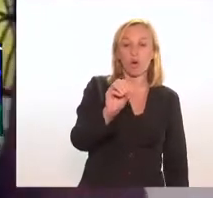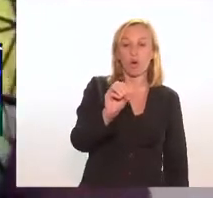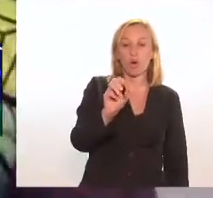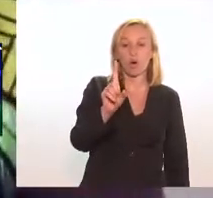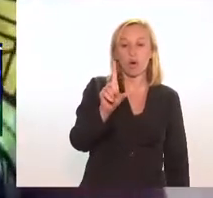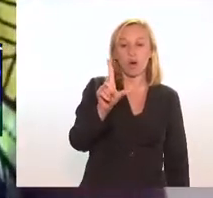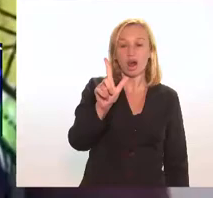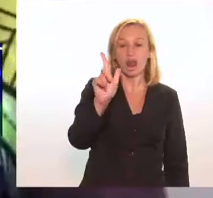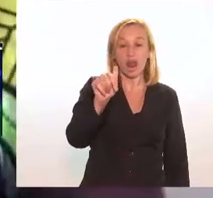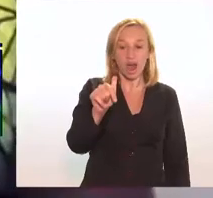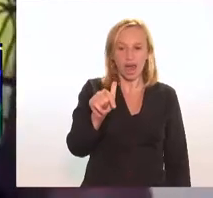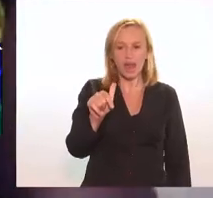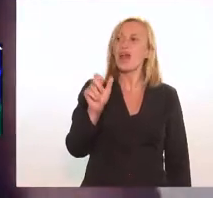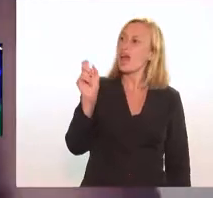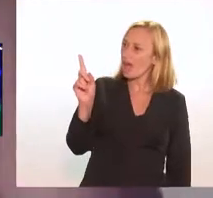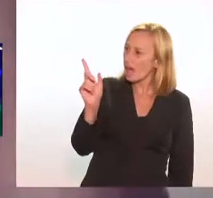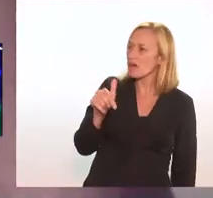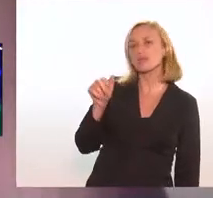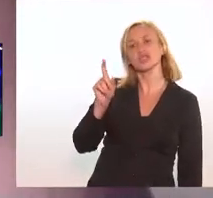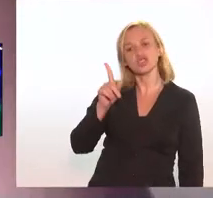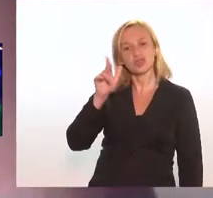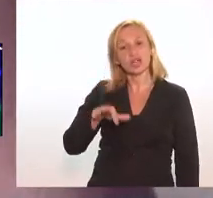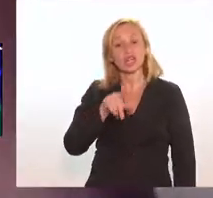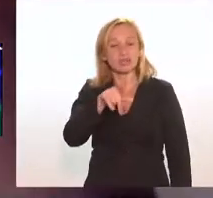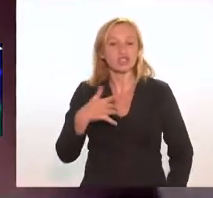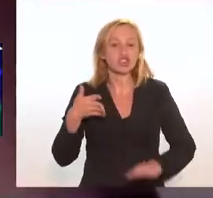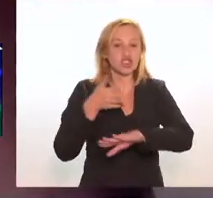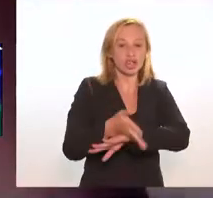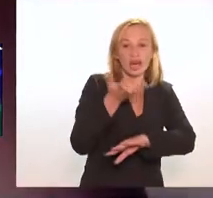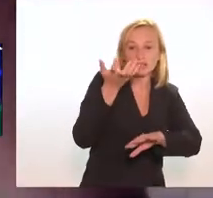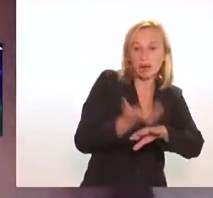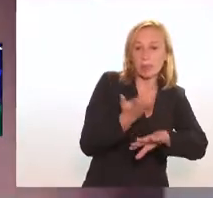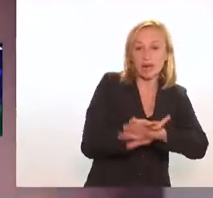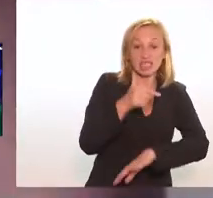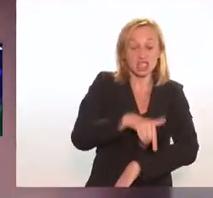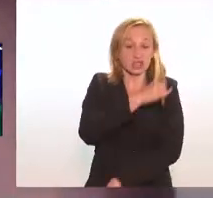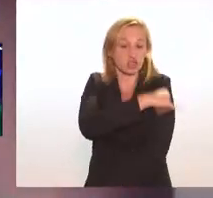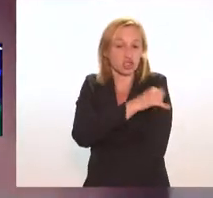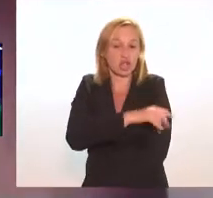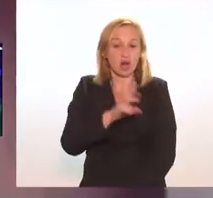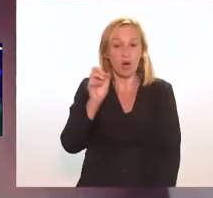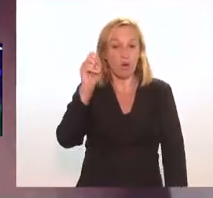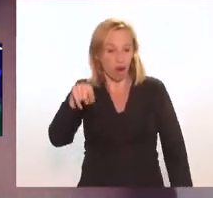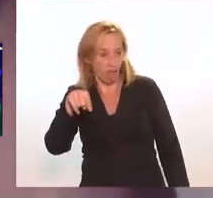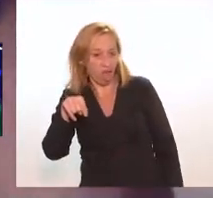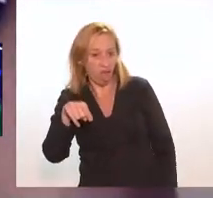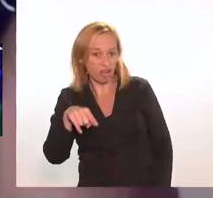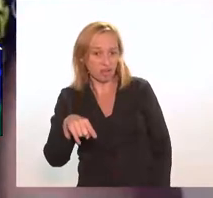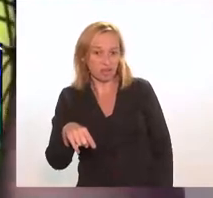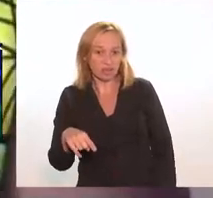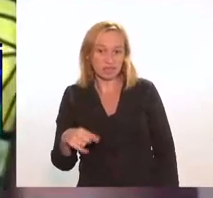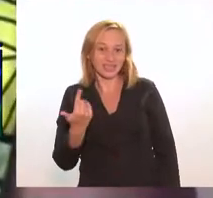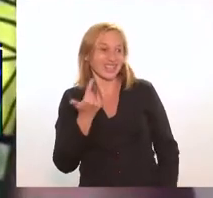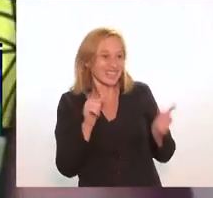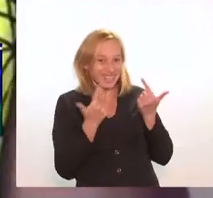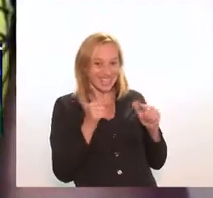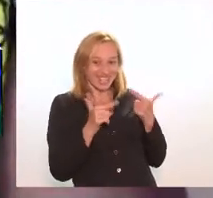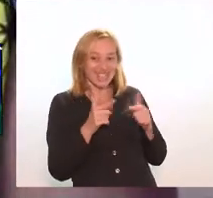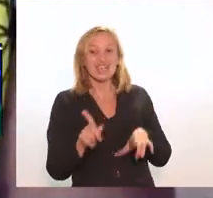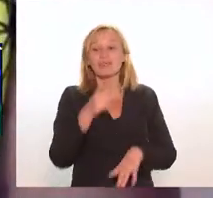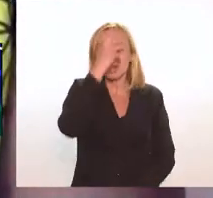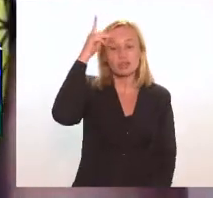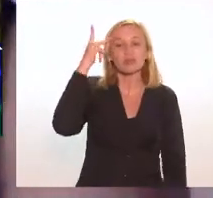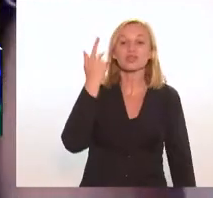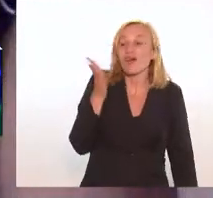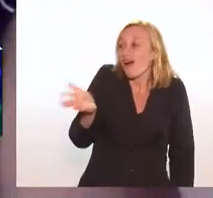faz absoluta diferença, porque se você chegar numa praça aqui no Rio de Janeiro e falar rolé, você será zoado pelas pessoas. E